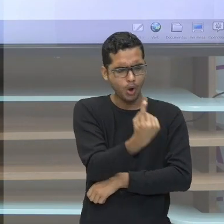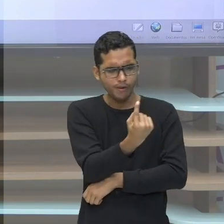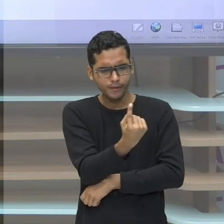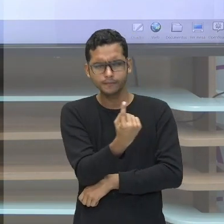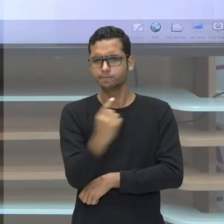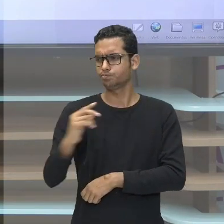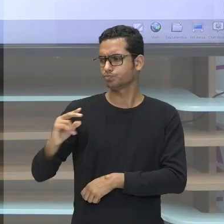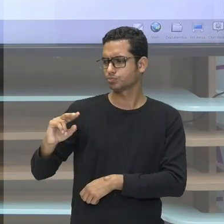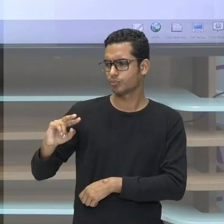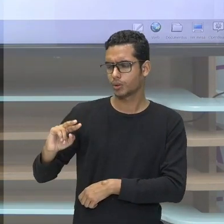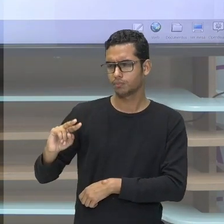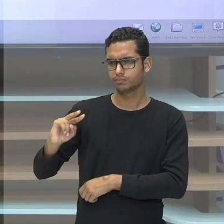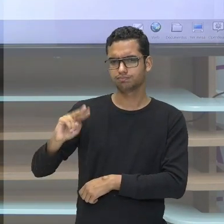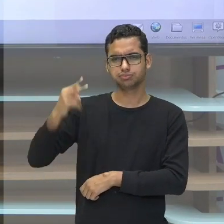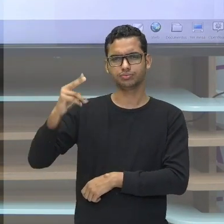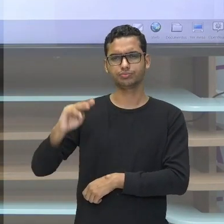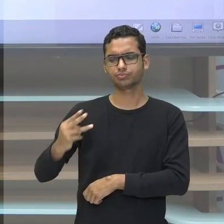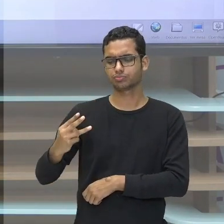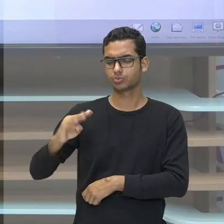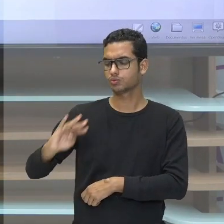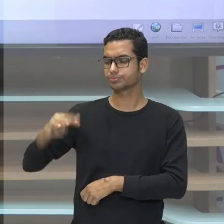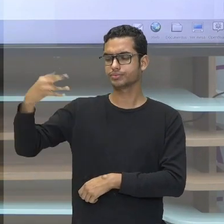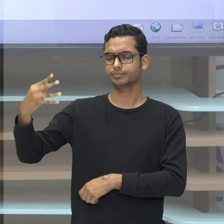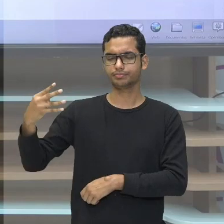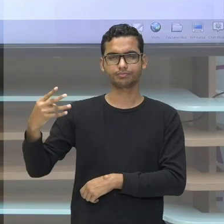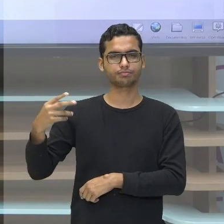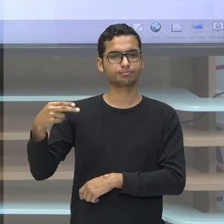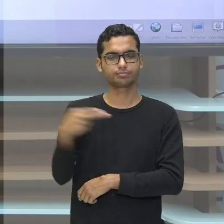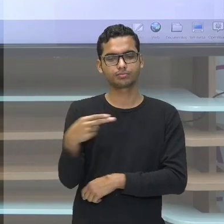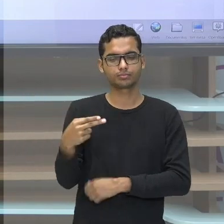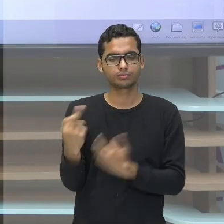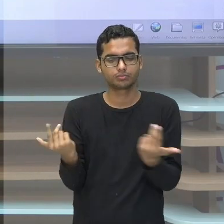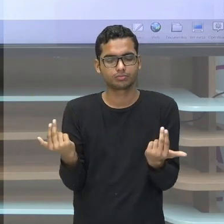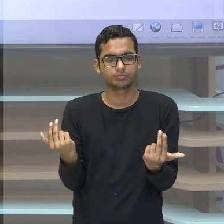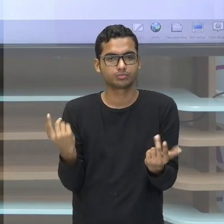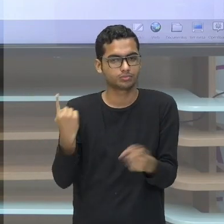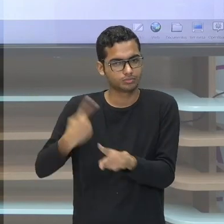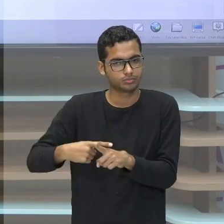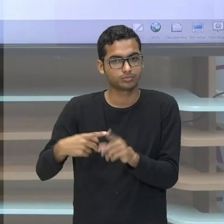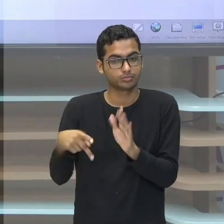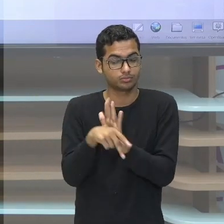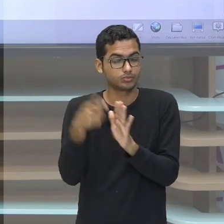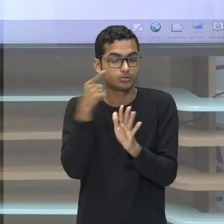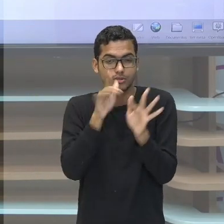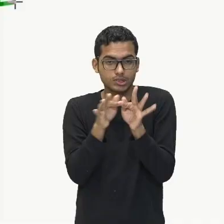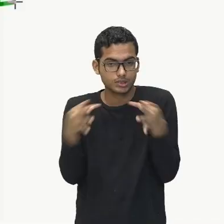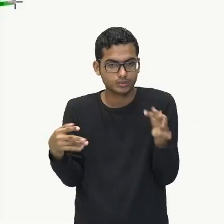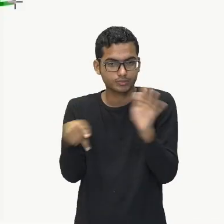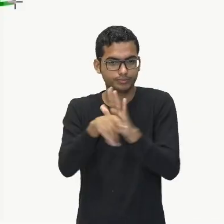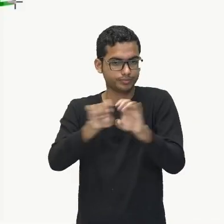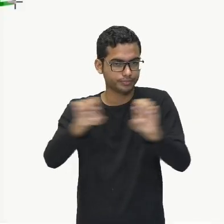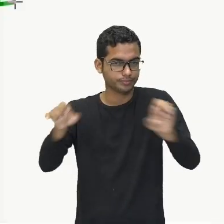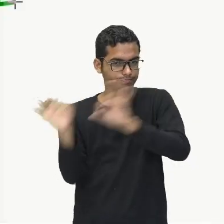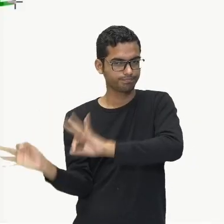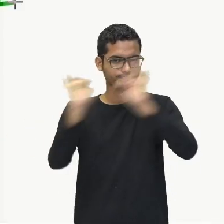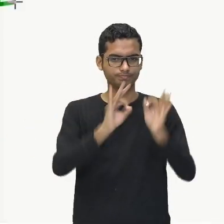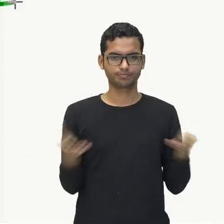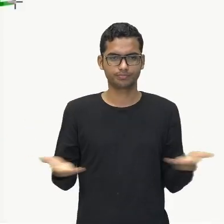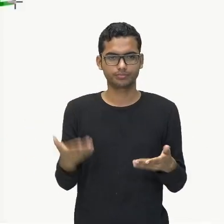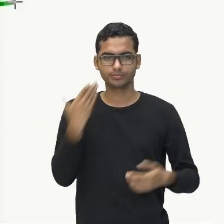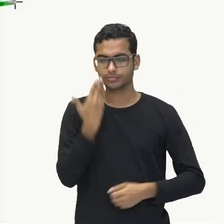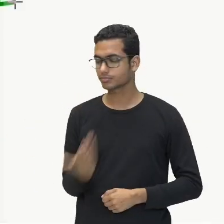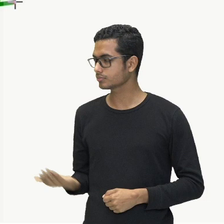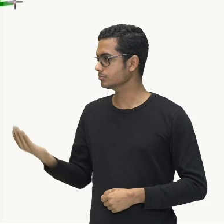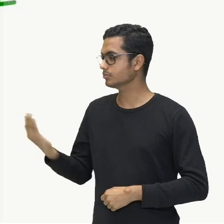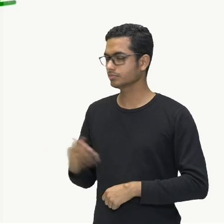poder simplificar aqui, ó, essa equação, tá? Olha só como é que vai ficar, acompanha comigo. Então,